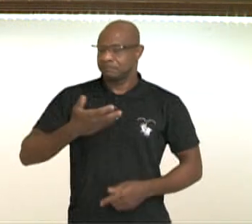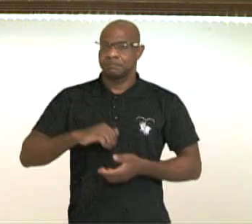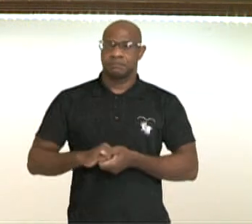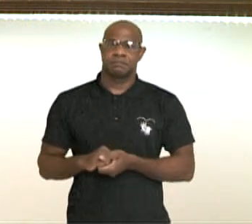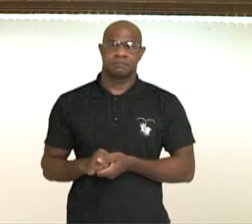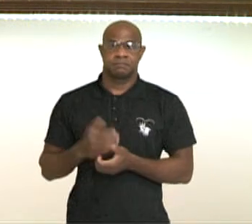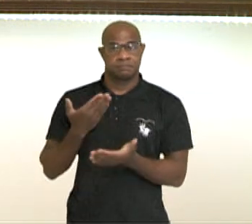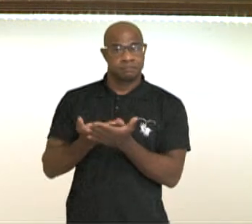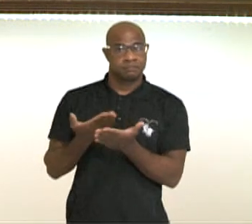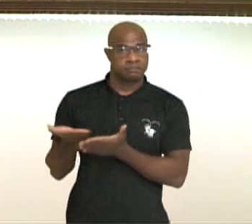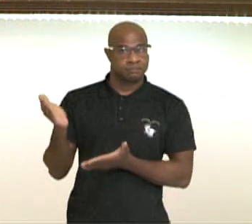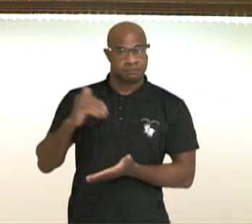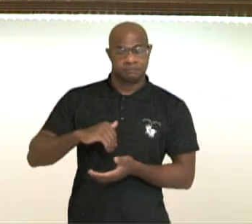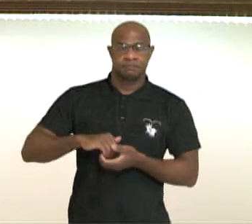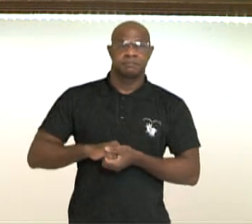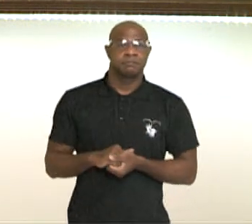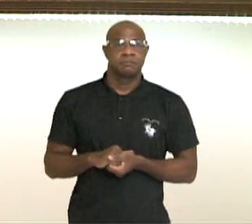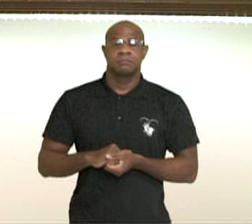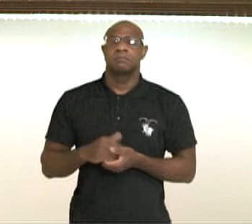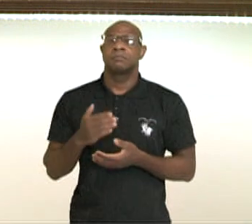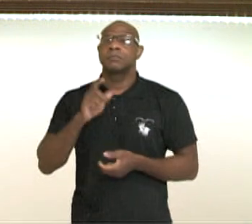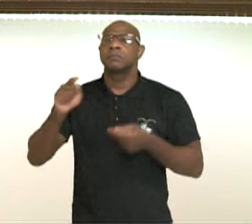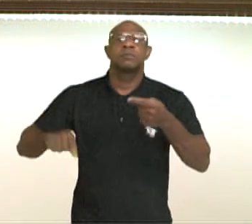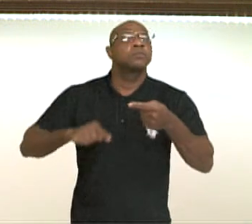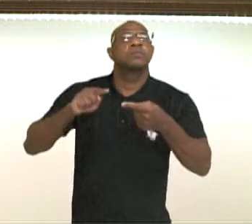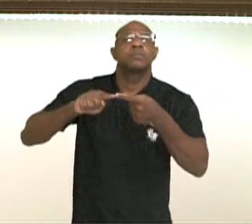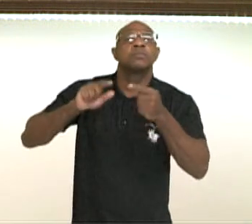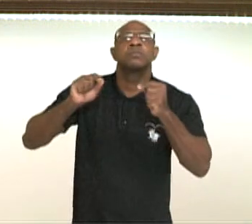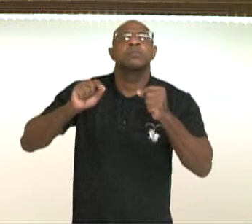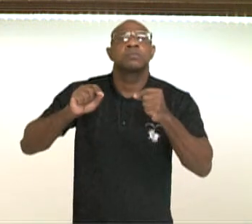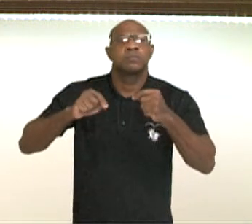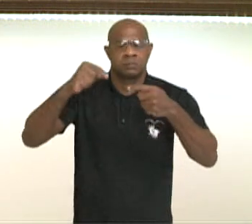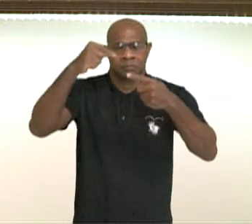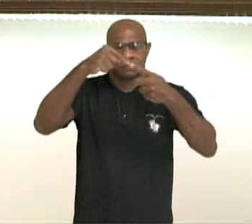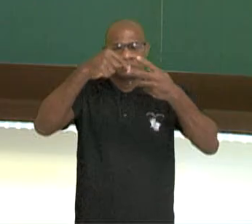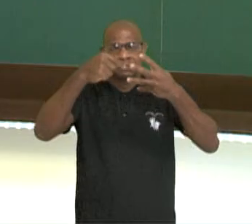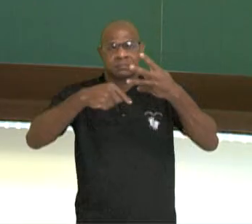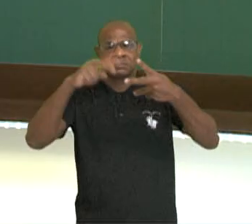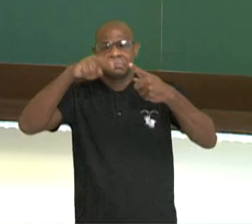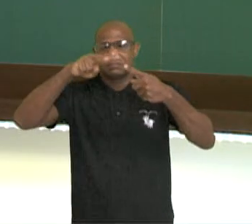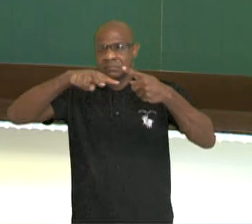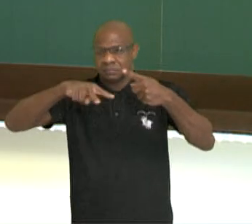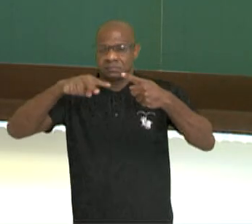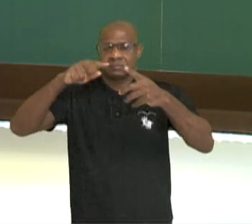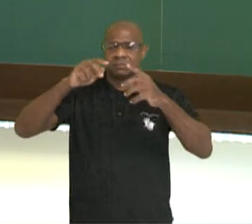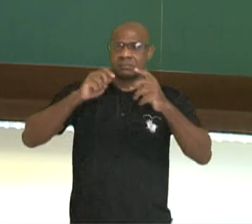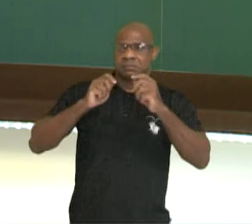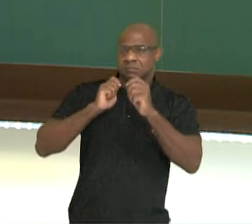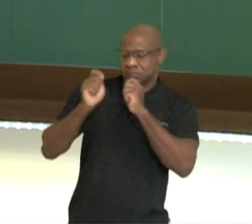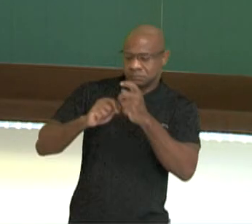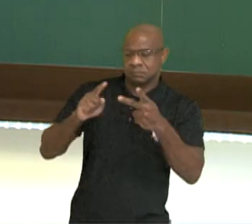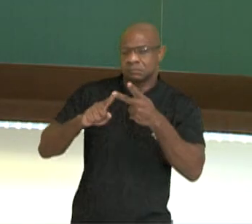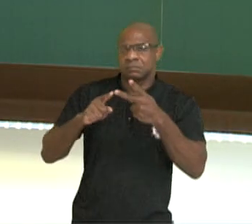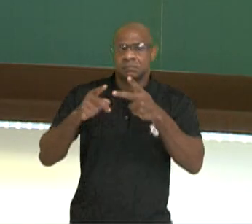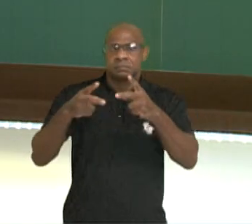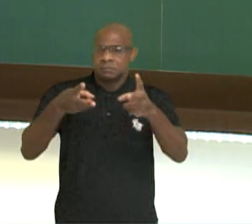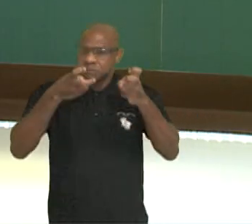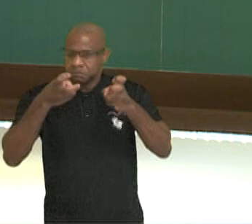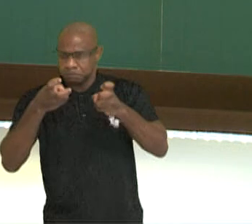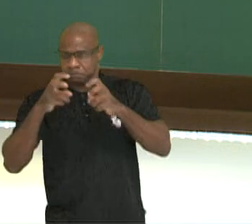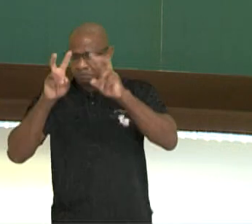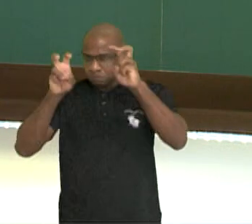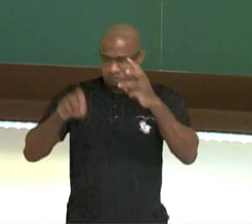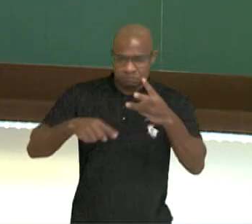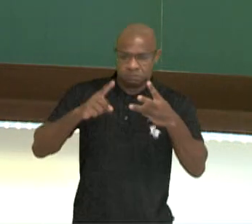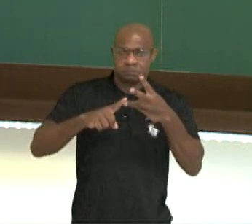então? Vamos lá. Hoje nós temos que ler uma reportagem, identificar o assunto,